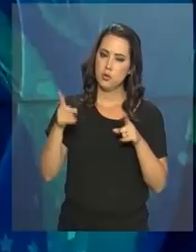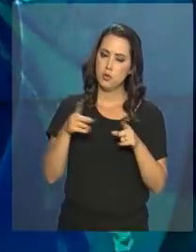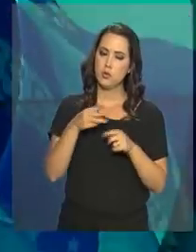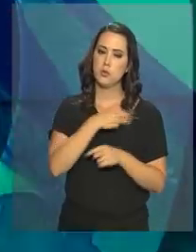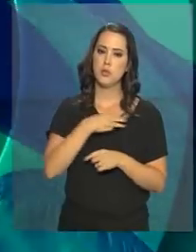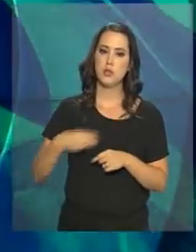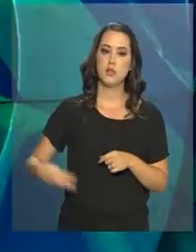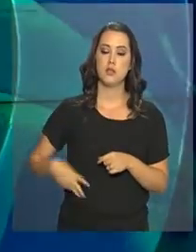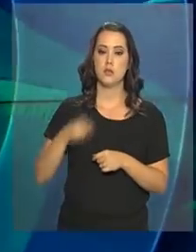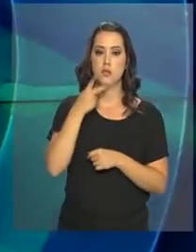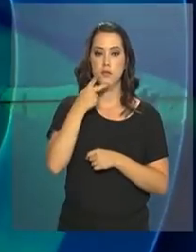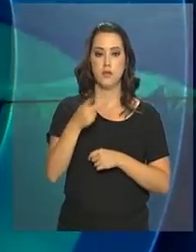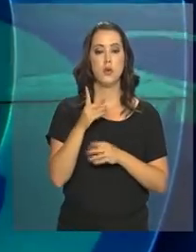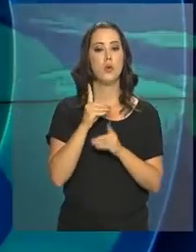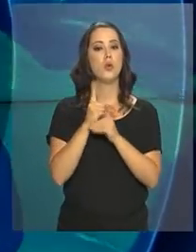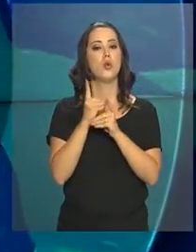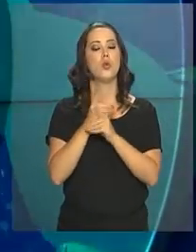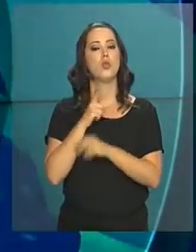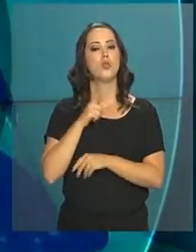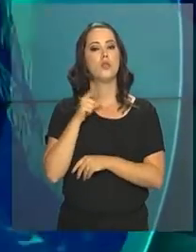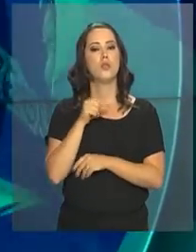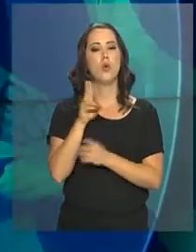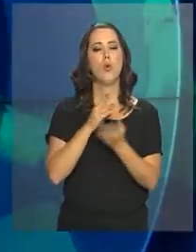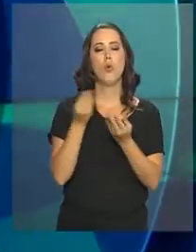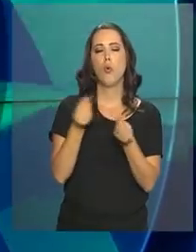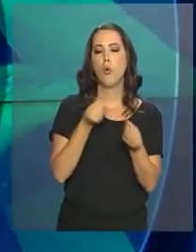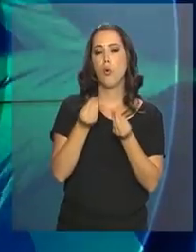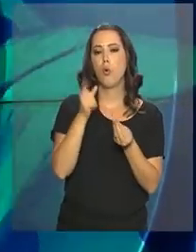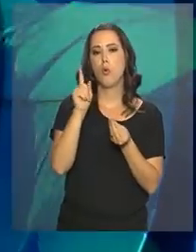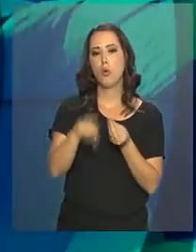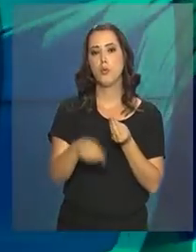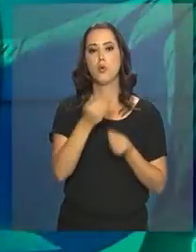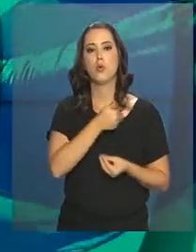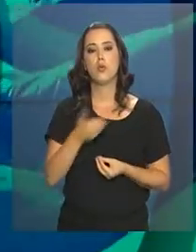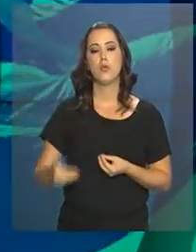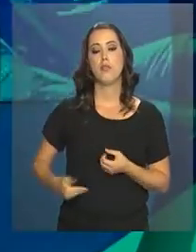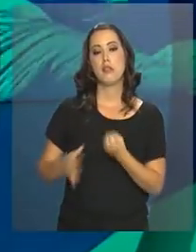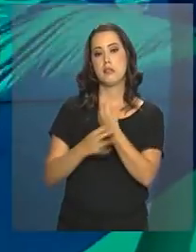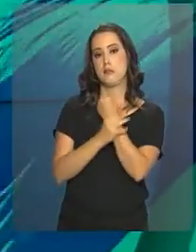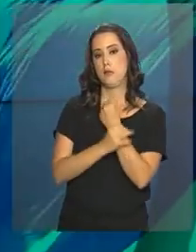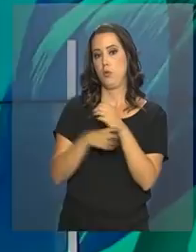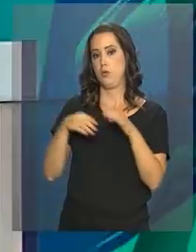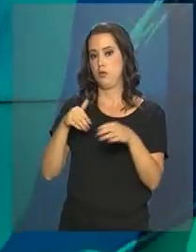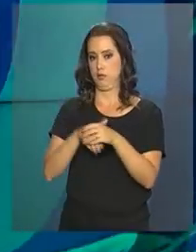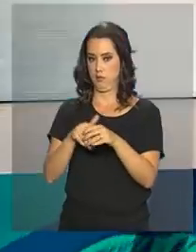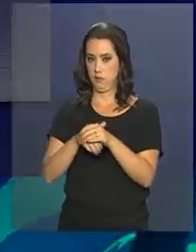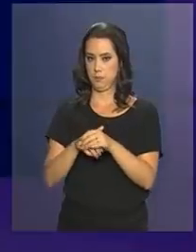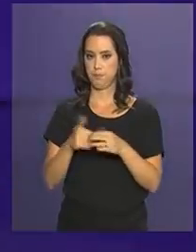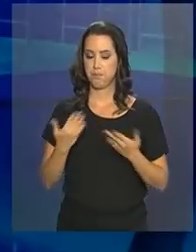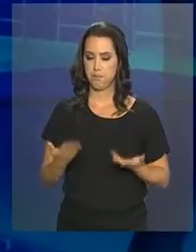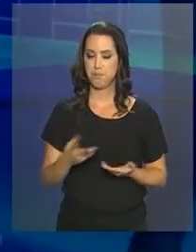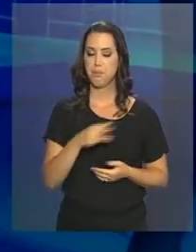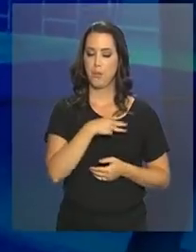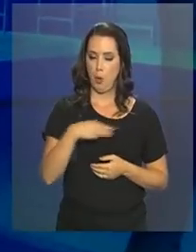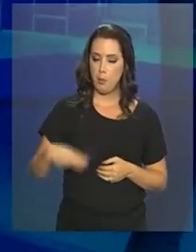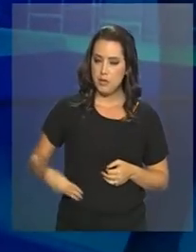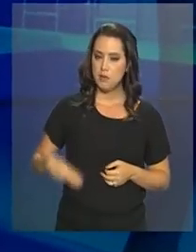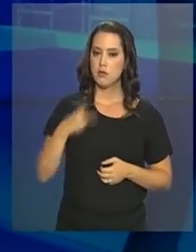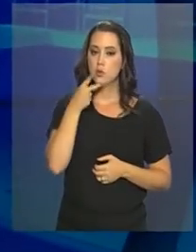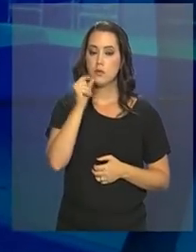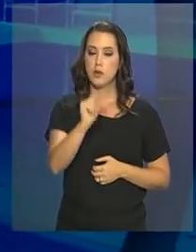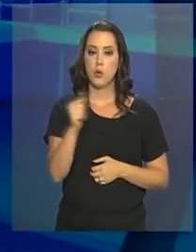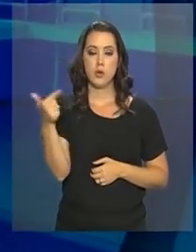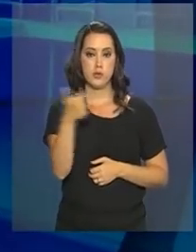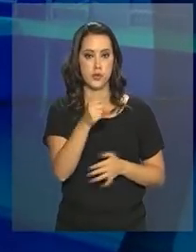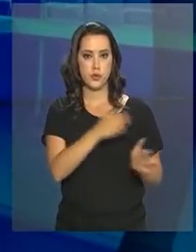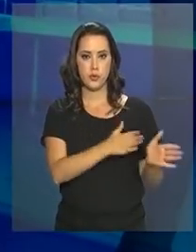que no encontro falou com ela sobre o esquema usado pelo governo para garantir a segurança nas eleições. Jugma acredita que o segundo